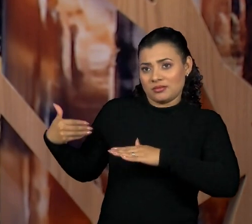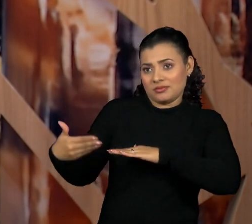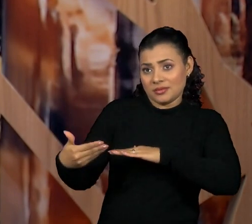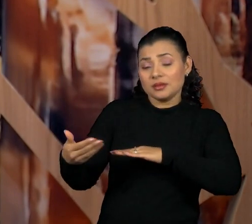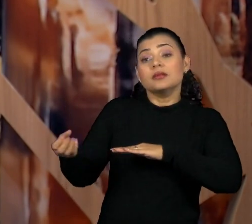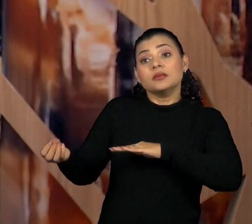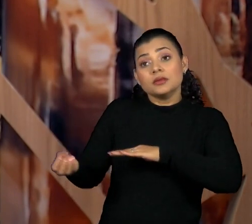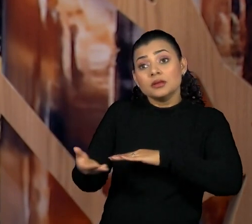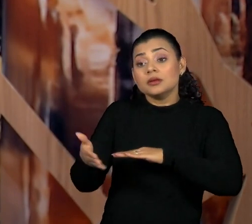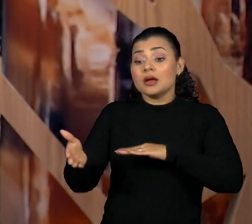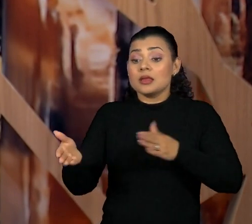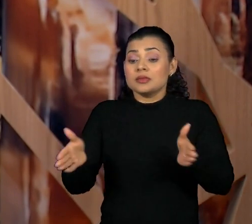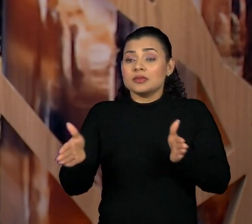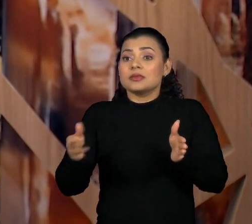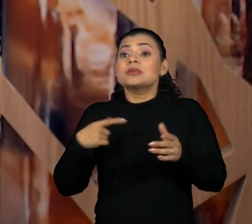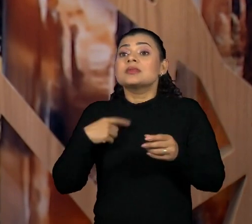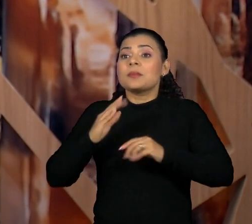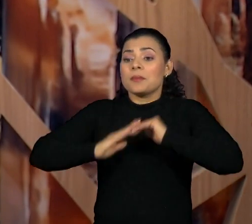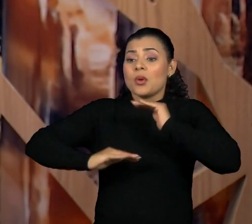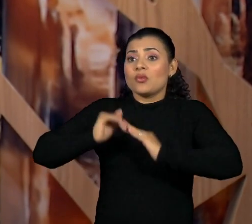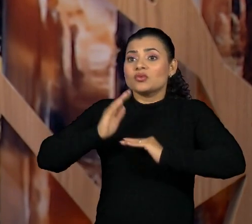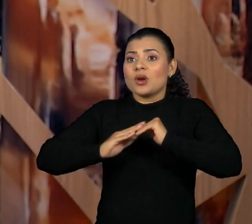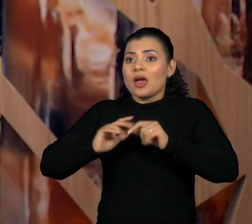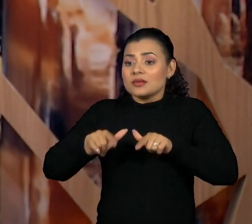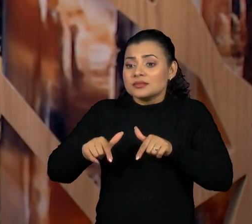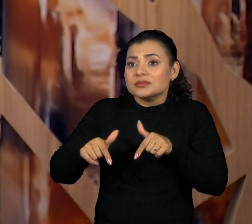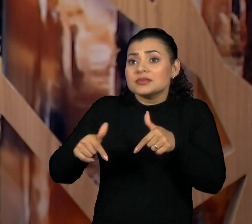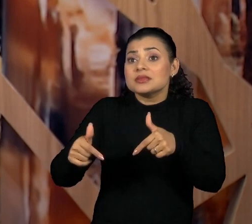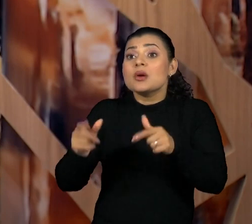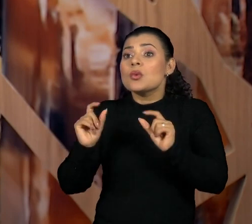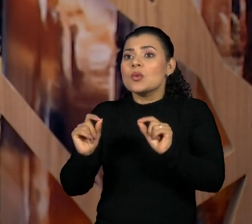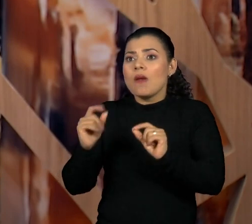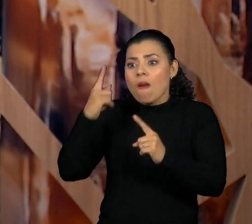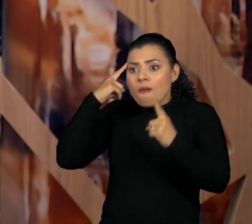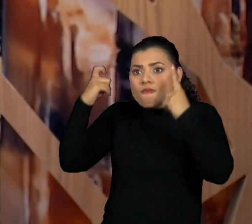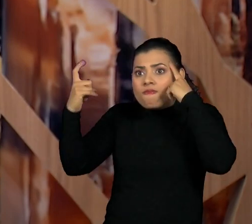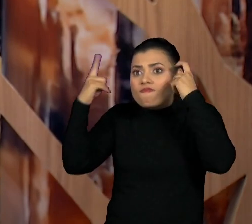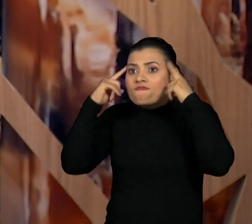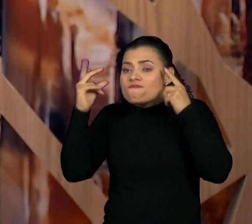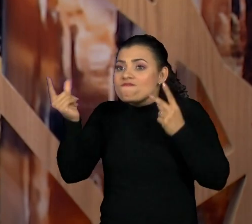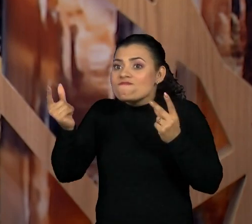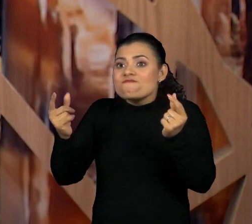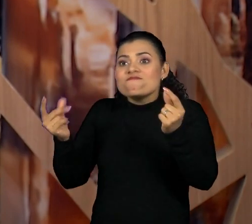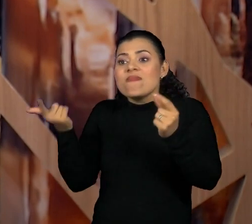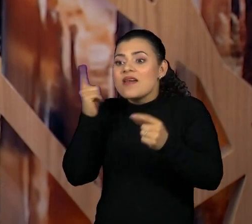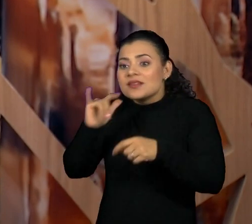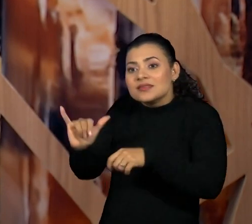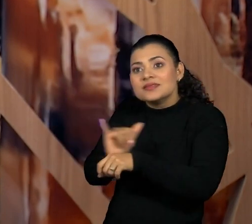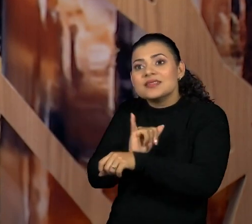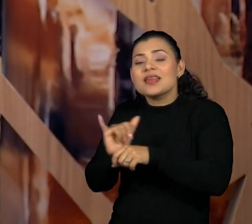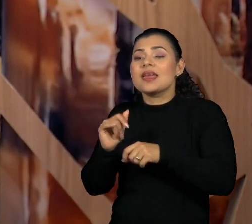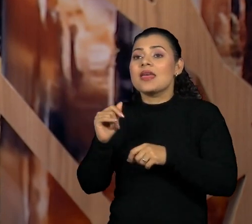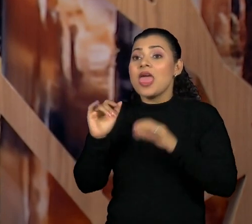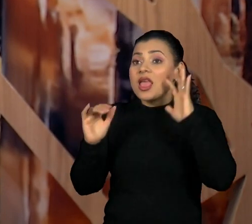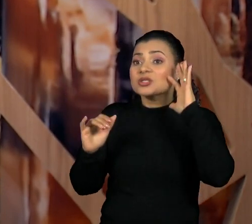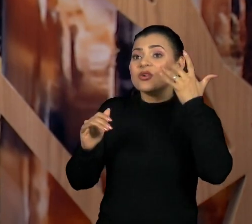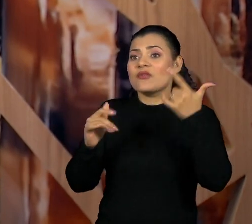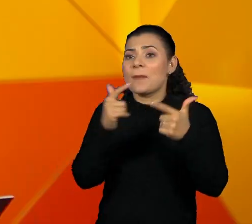com as soluções que os artistas encontram, soluções muito engenhosas, para superar